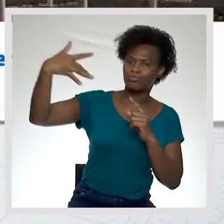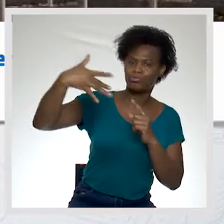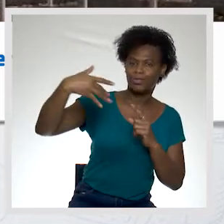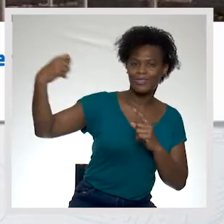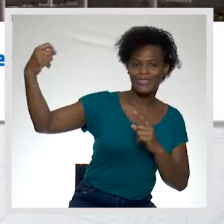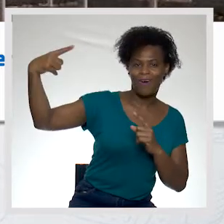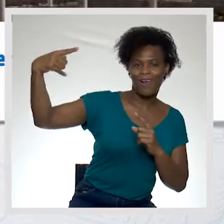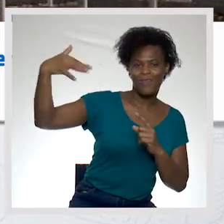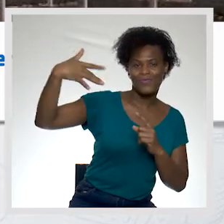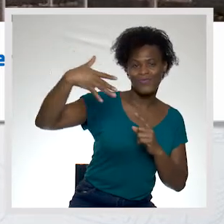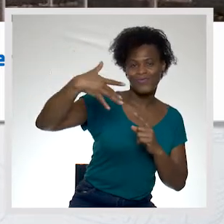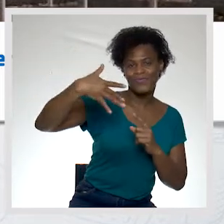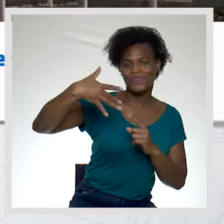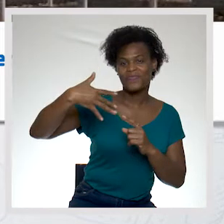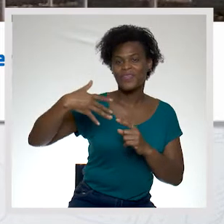solares.